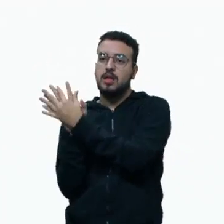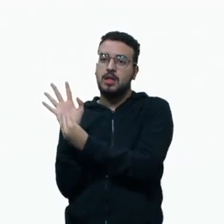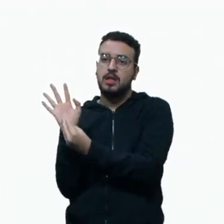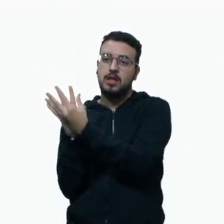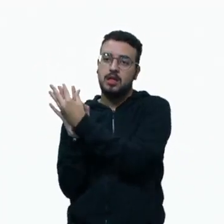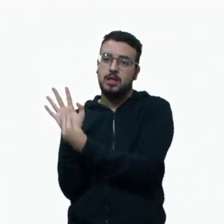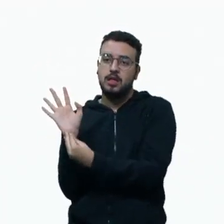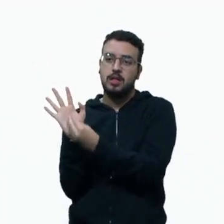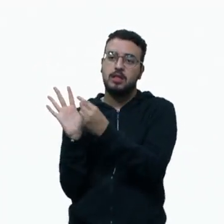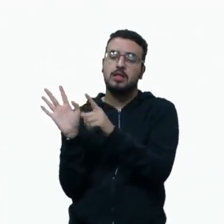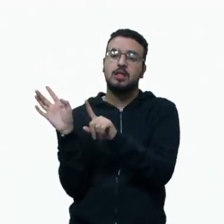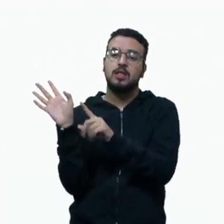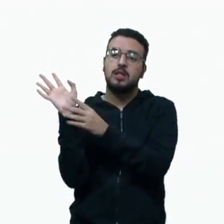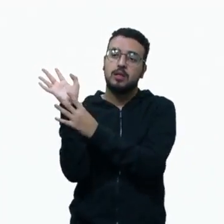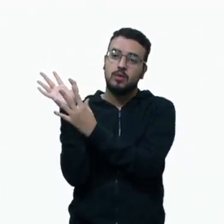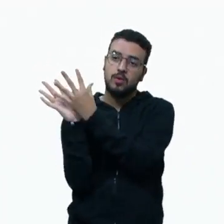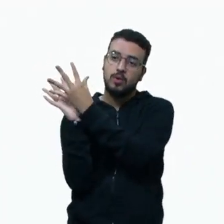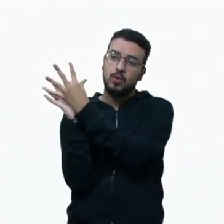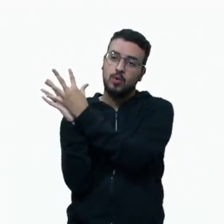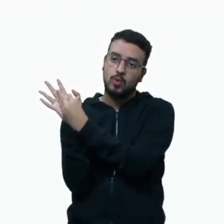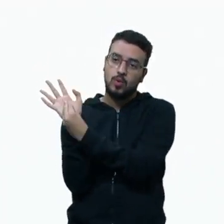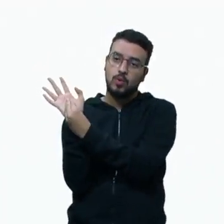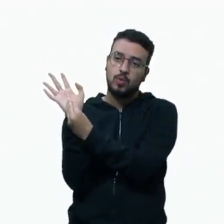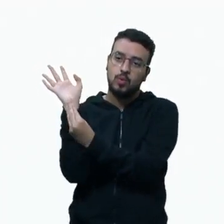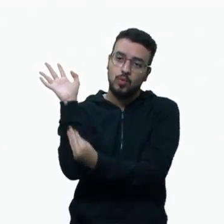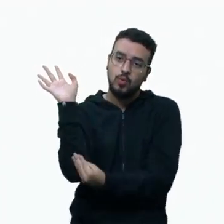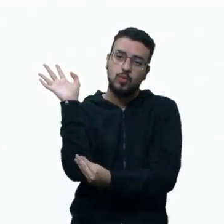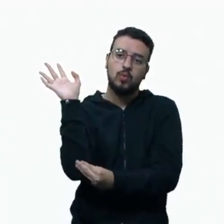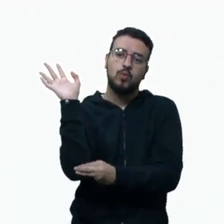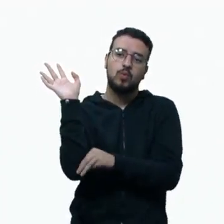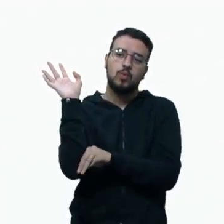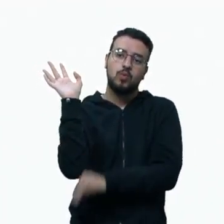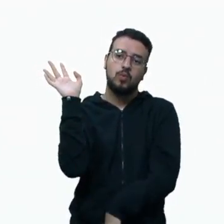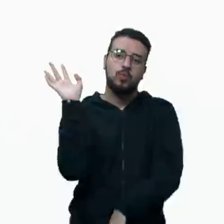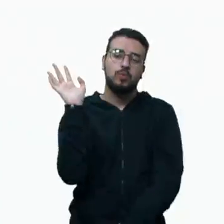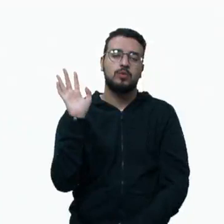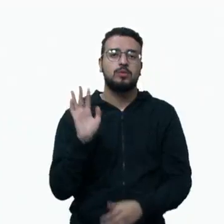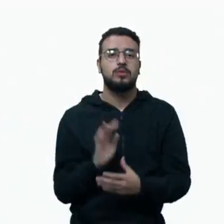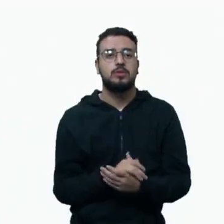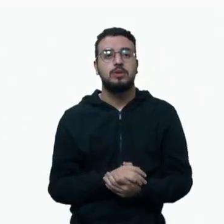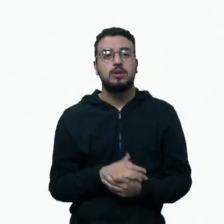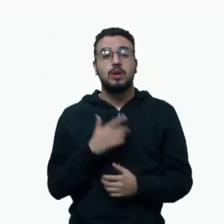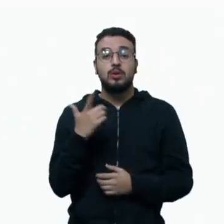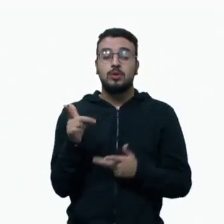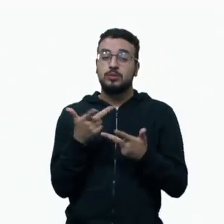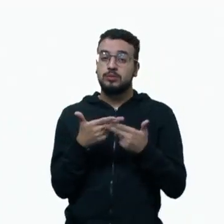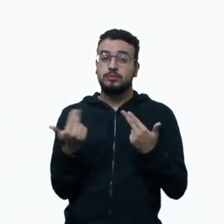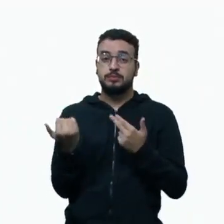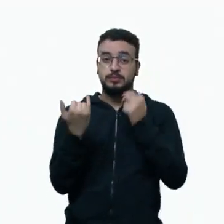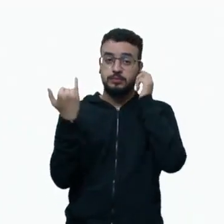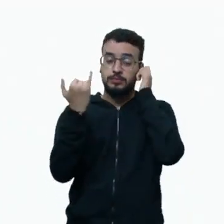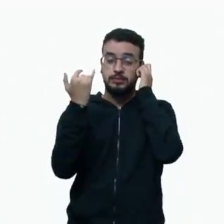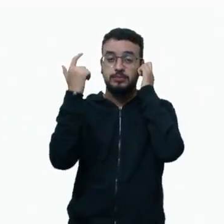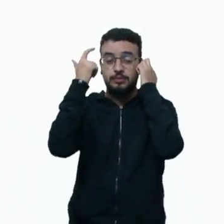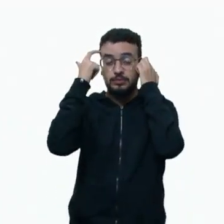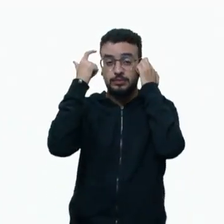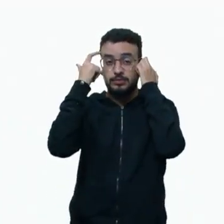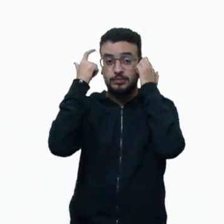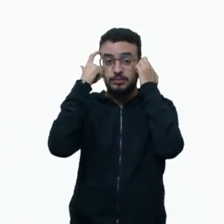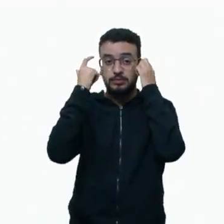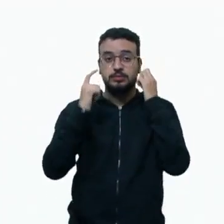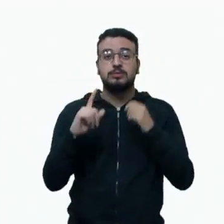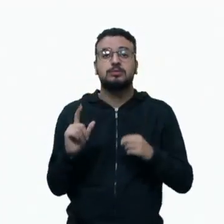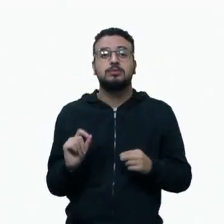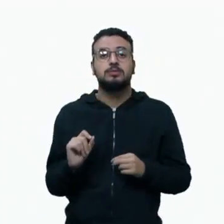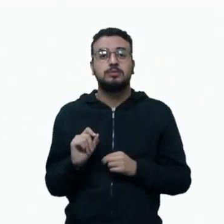axônio também. Um outro aspecto importante, quando a gente pensa em sistema nervoso